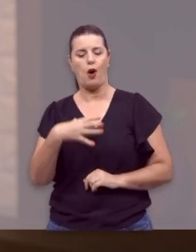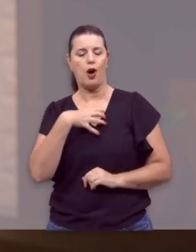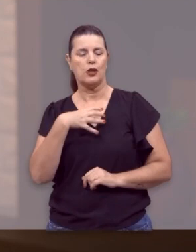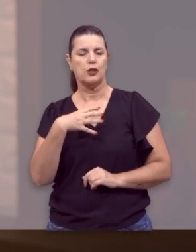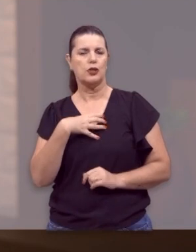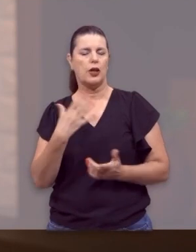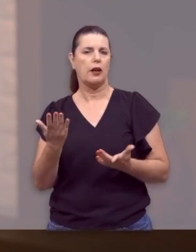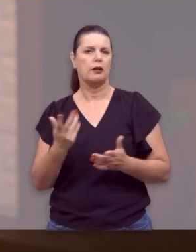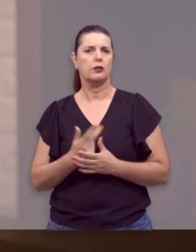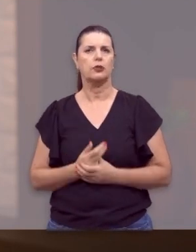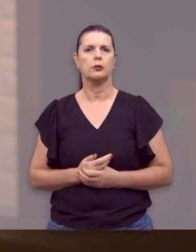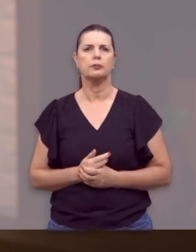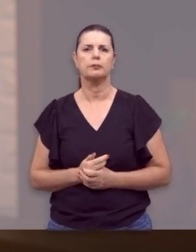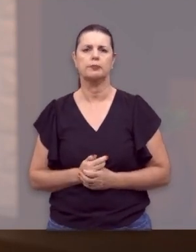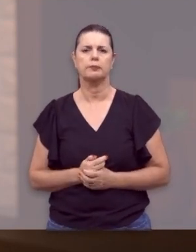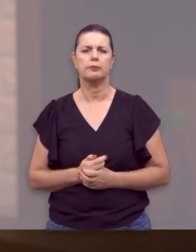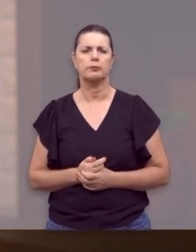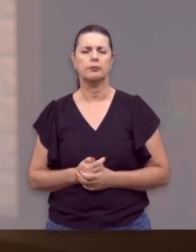insensata,